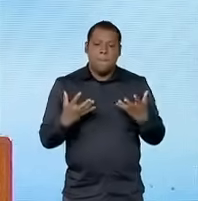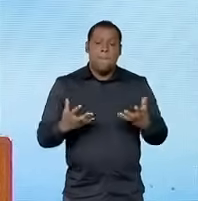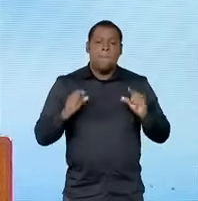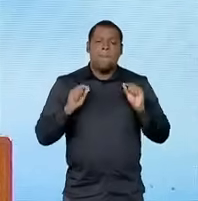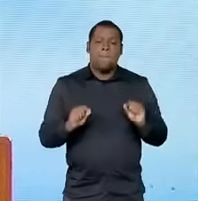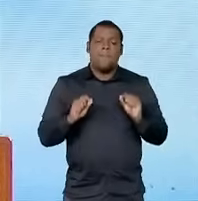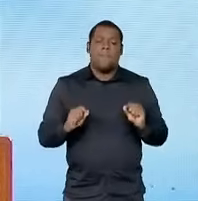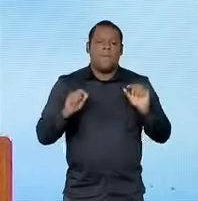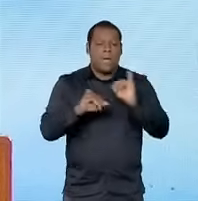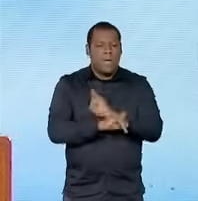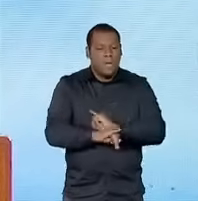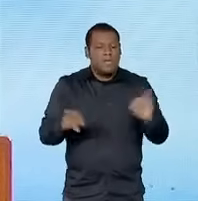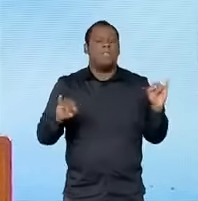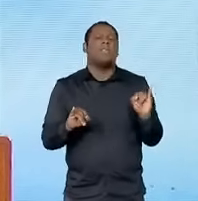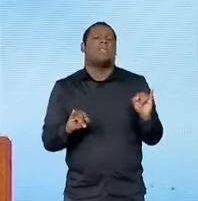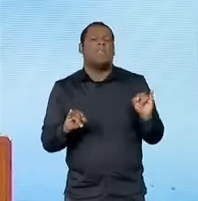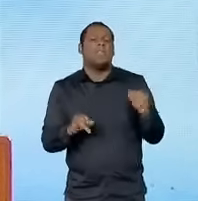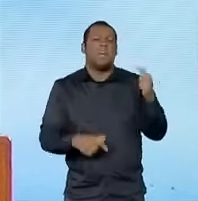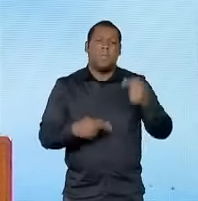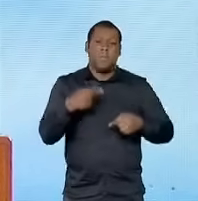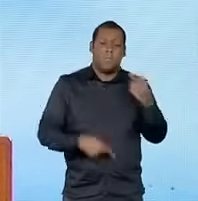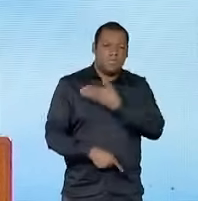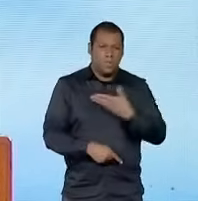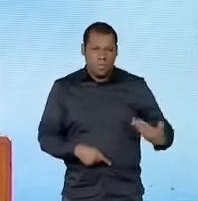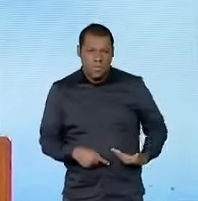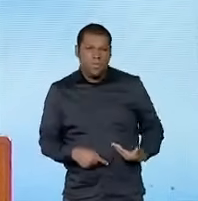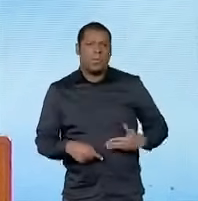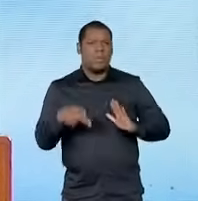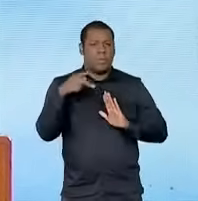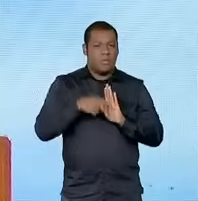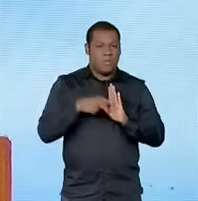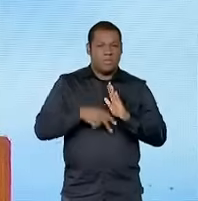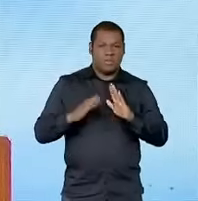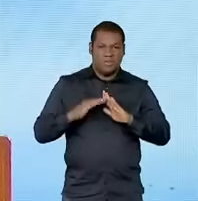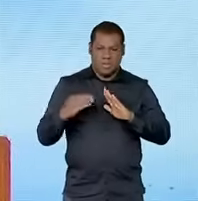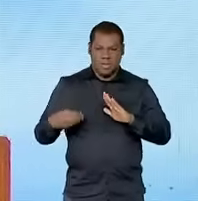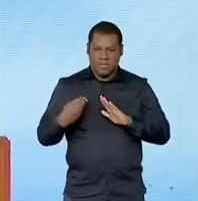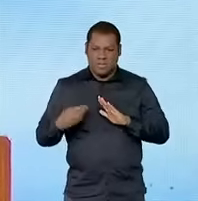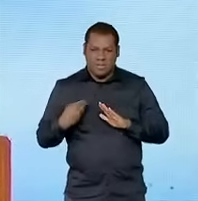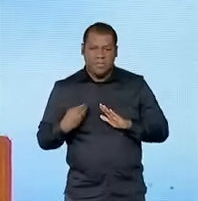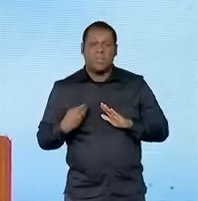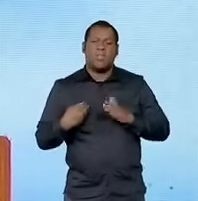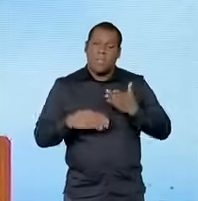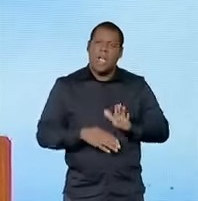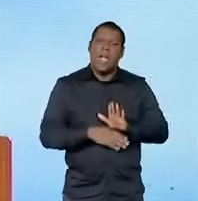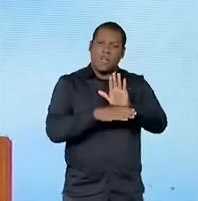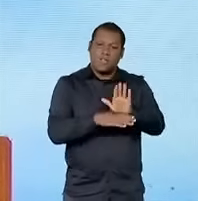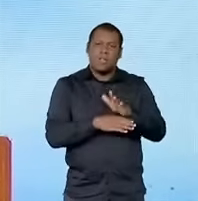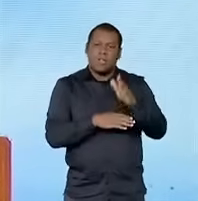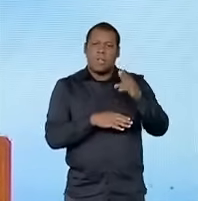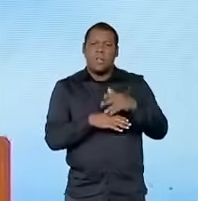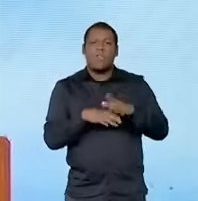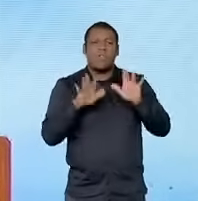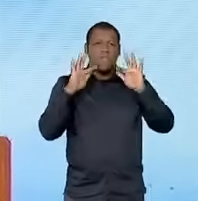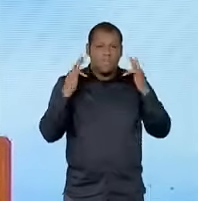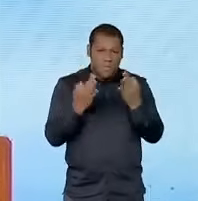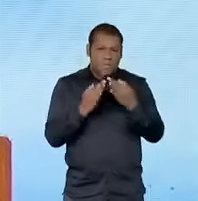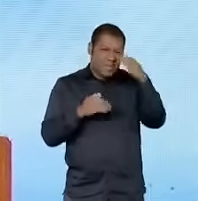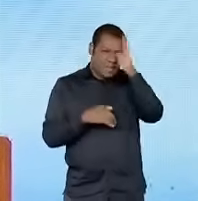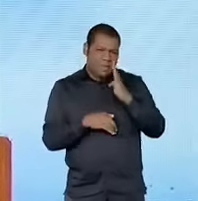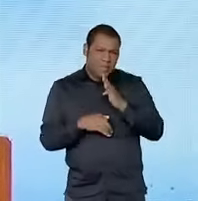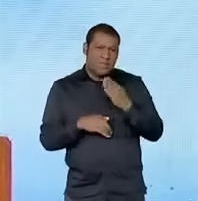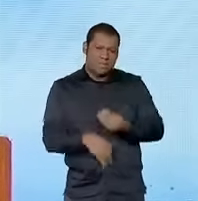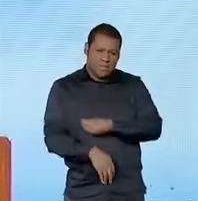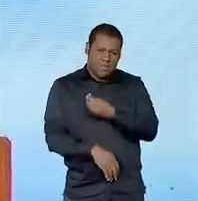foi e é importante a implementação dessa política, que tem transformado a realidade de milhares de famílias pelo